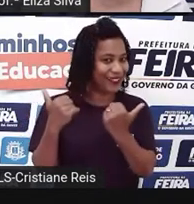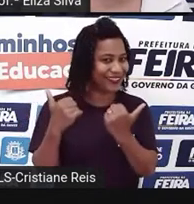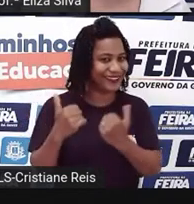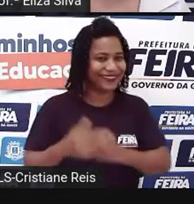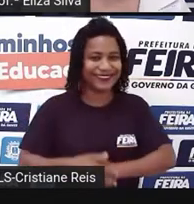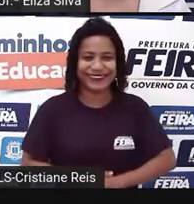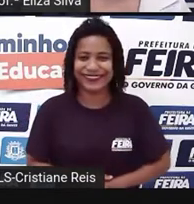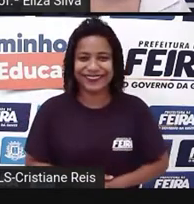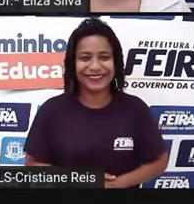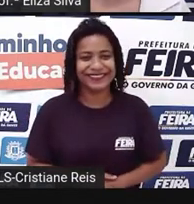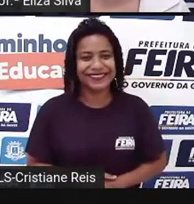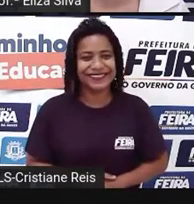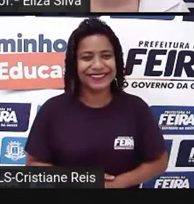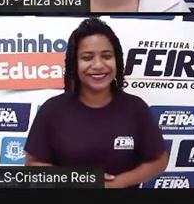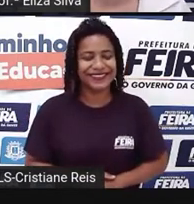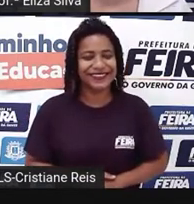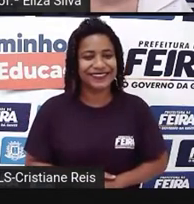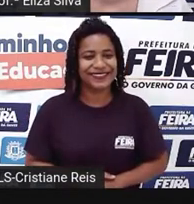Vamos lá!